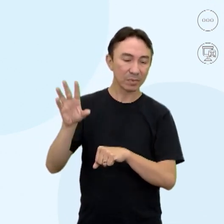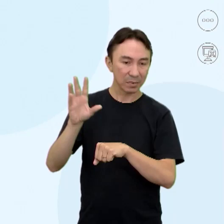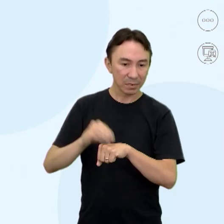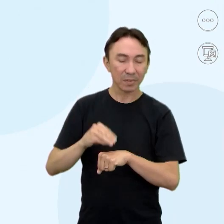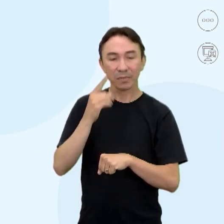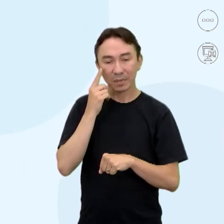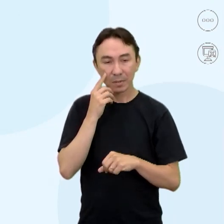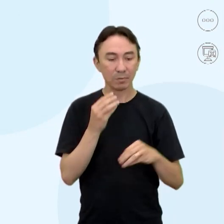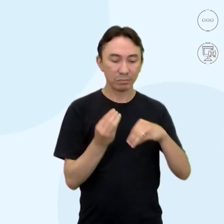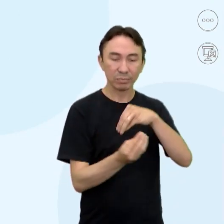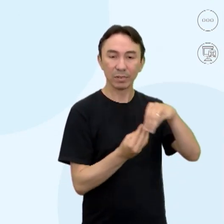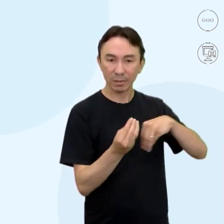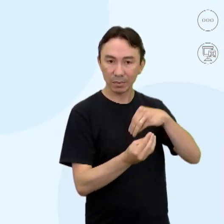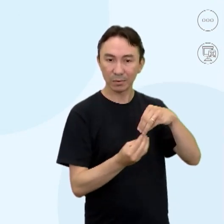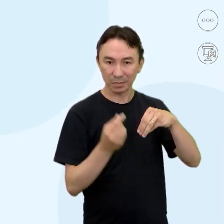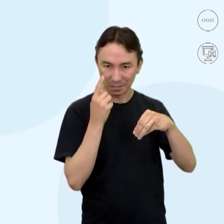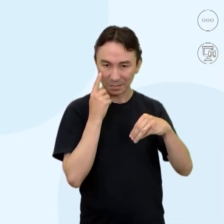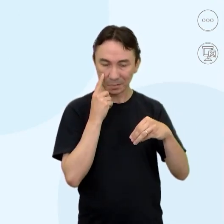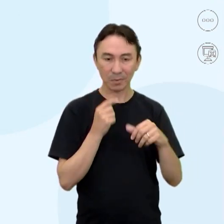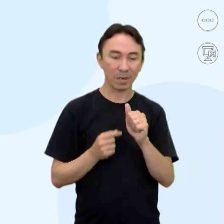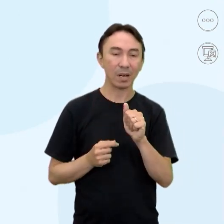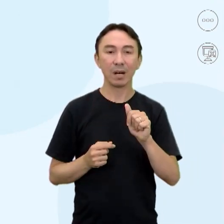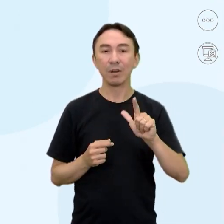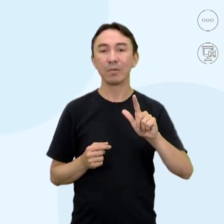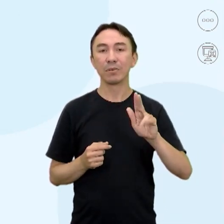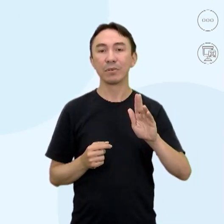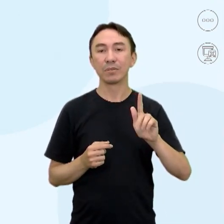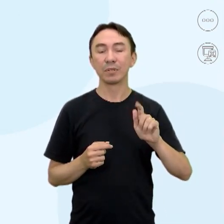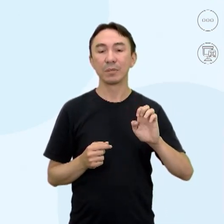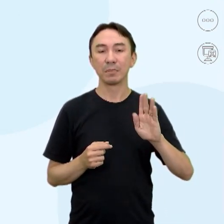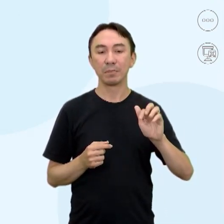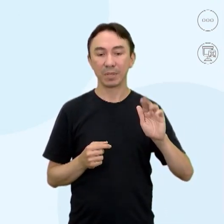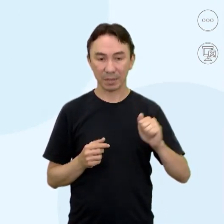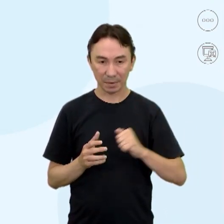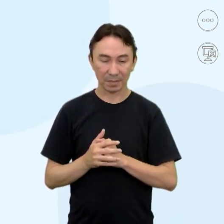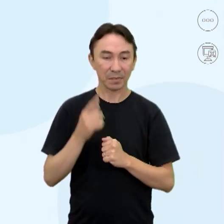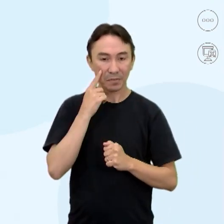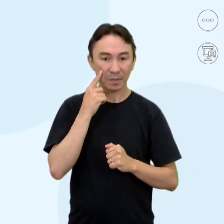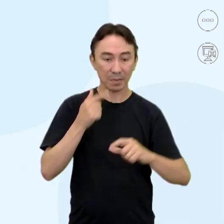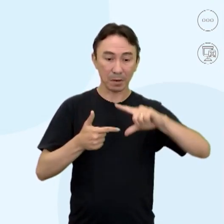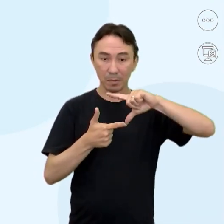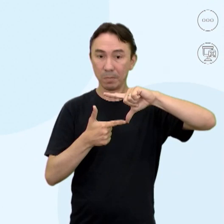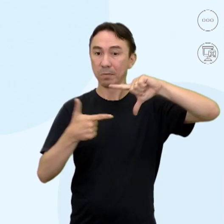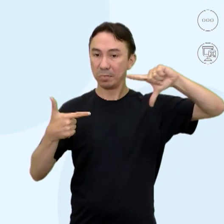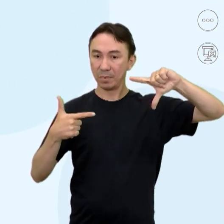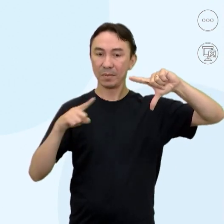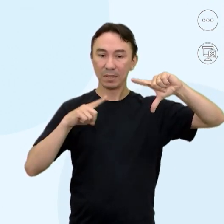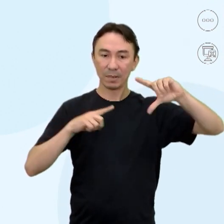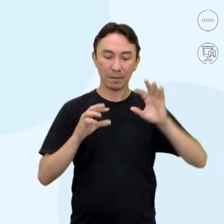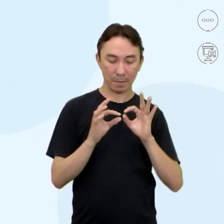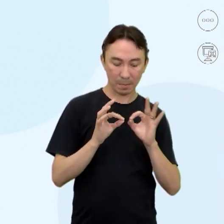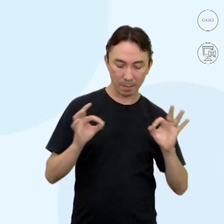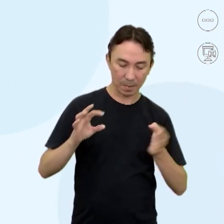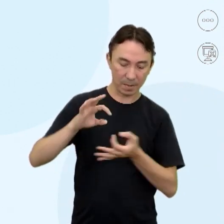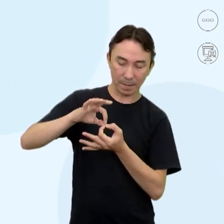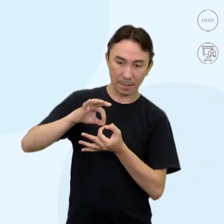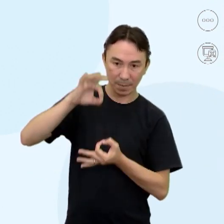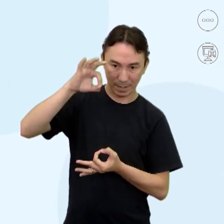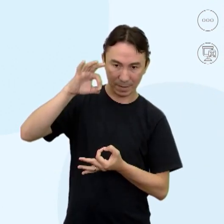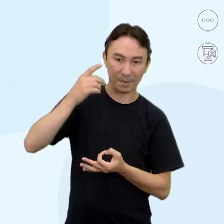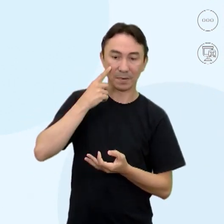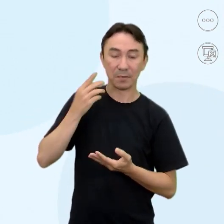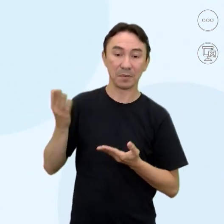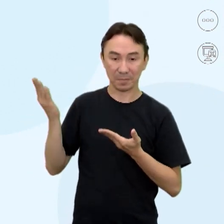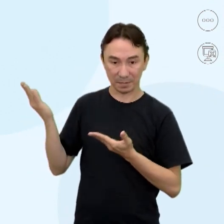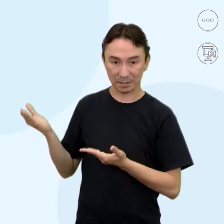com álgebra aí. Então, veja, considere o retângulo ilustrado abaixo e suas medidas de comprimento e largura. Então, aqui na tela